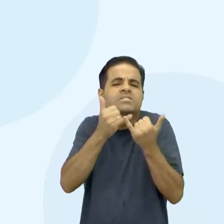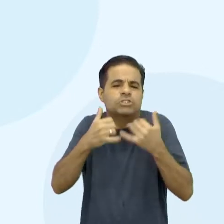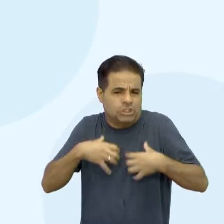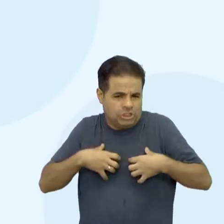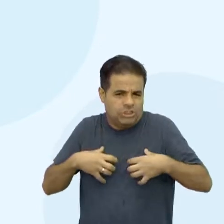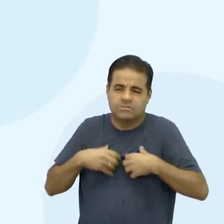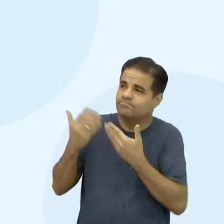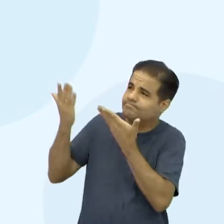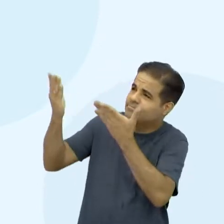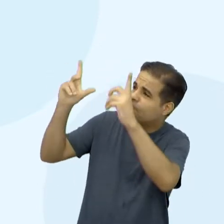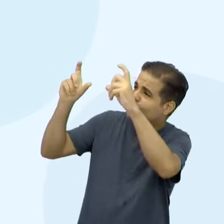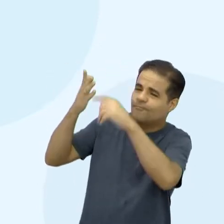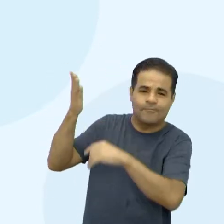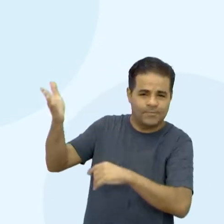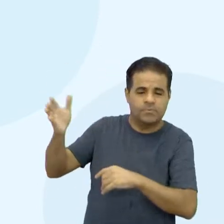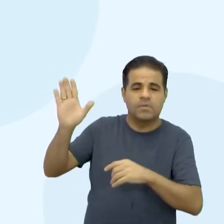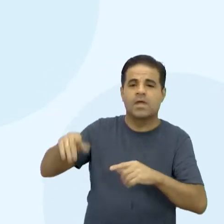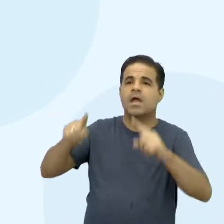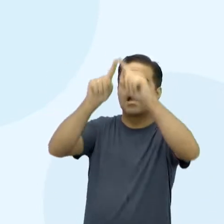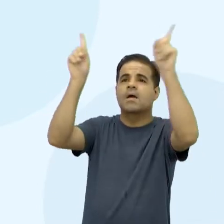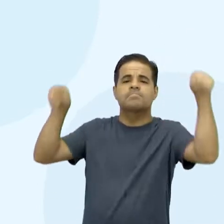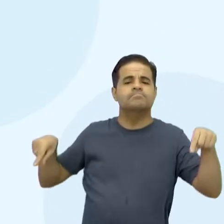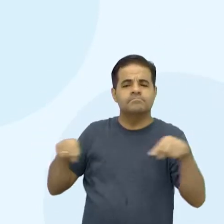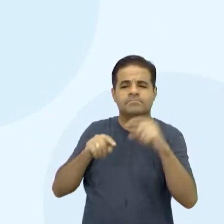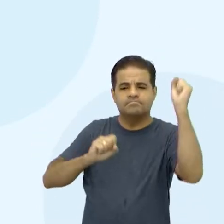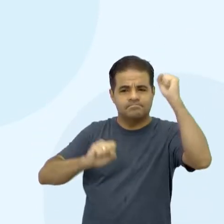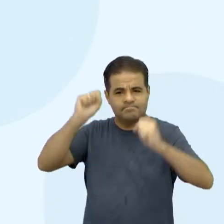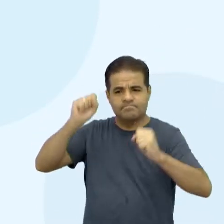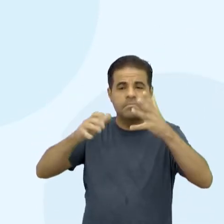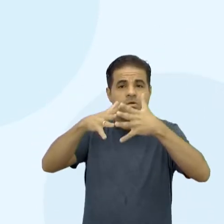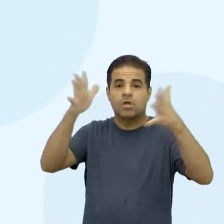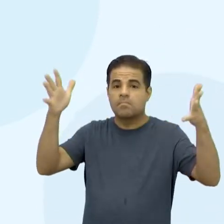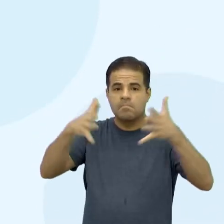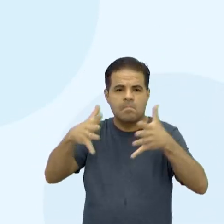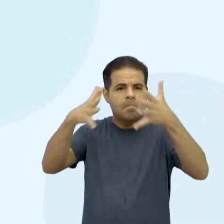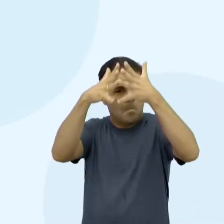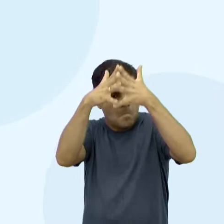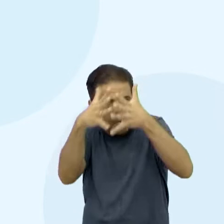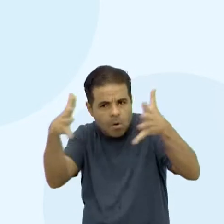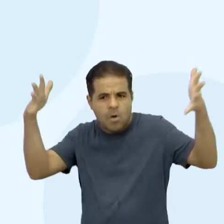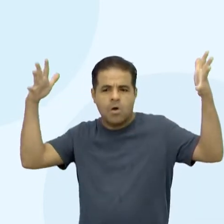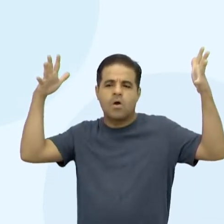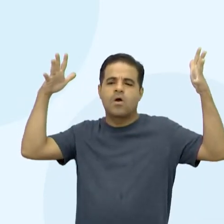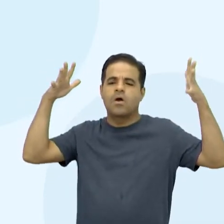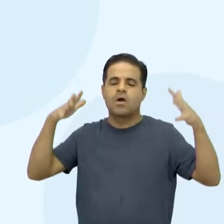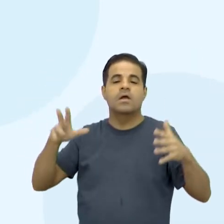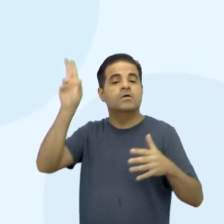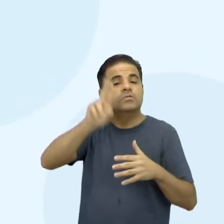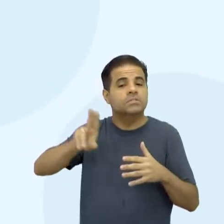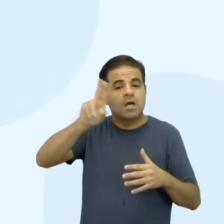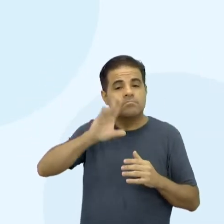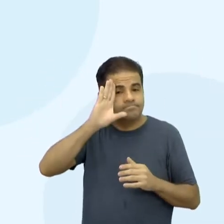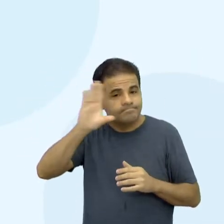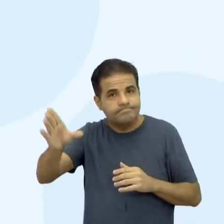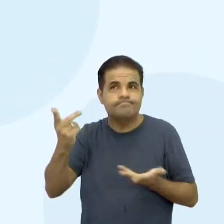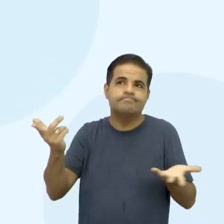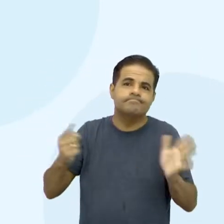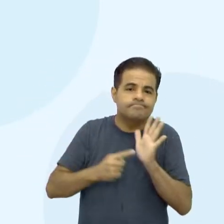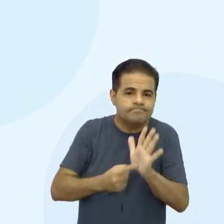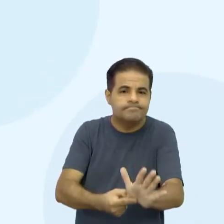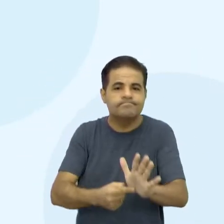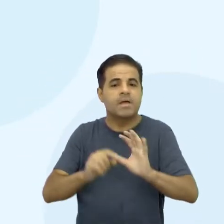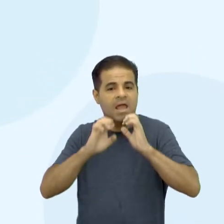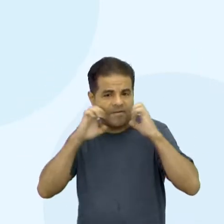tá? Então o banner é uma peça fabricada em tamanhos maiores daí do que o pôster. Ele é utilizado principalmente para apresentações